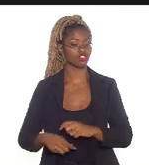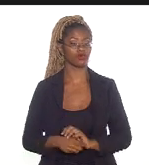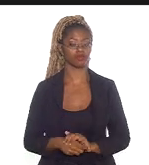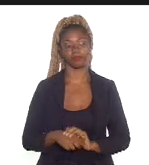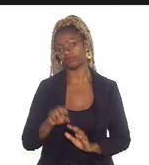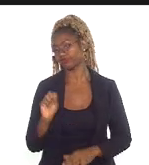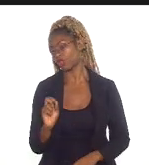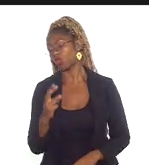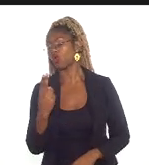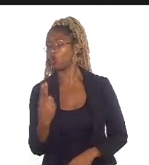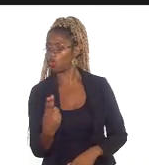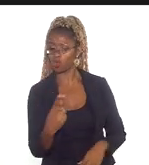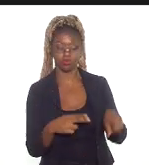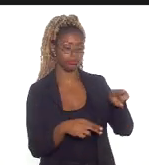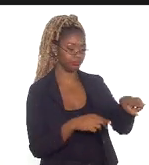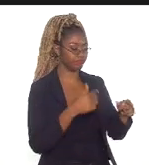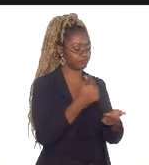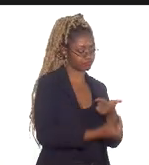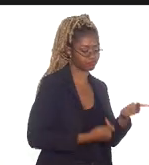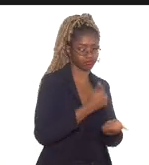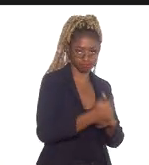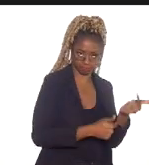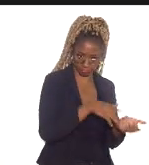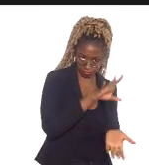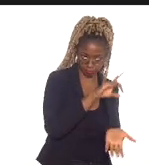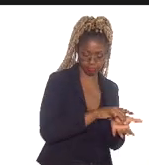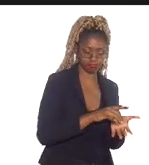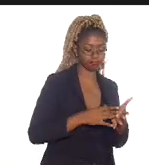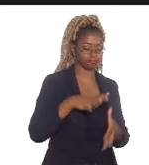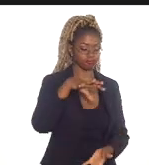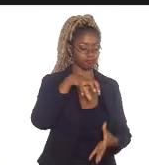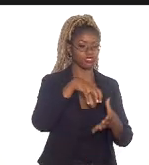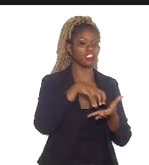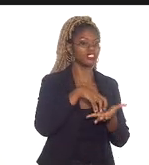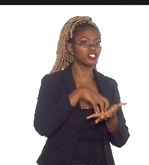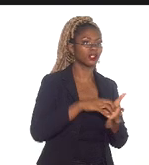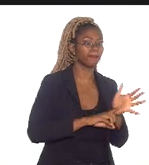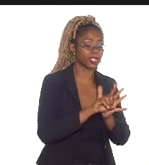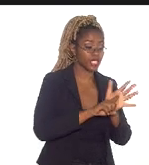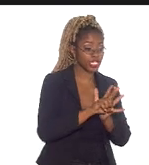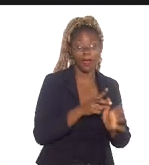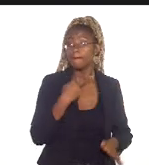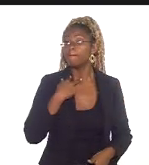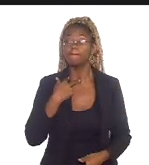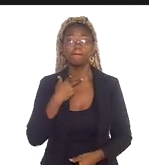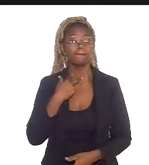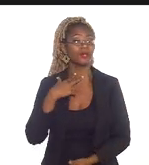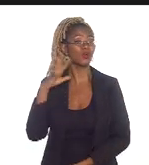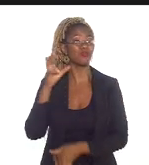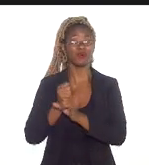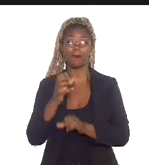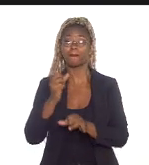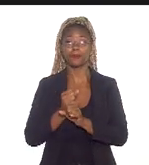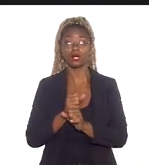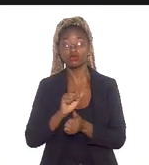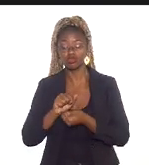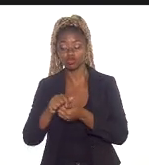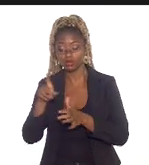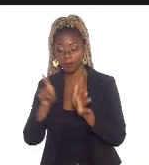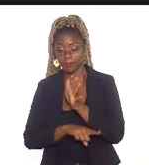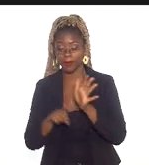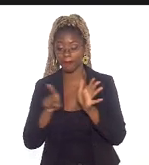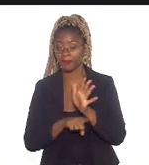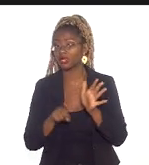ou com a parte de operacionalização de um centro de pesquisa não pode ser contabilizado como abatimento da cláusula de P&D.